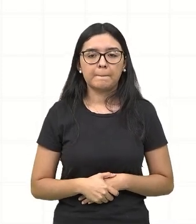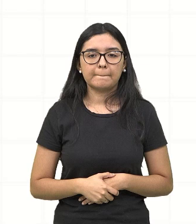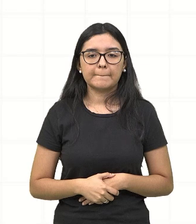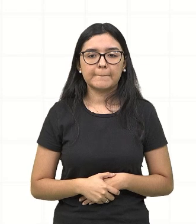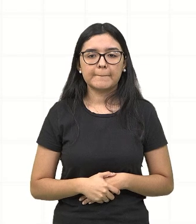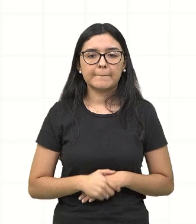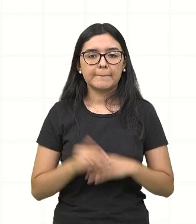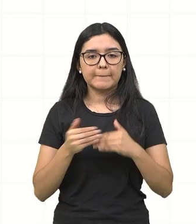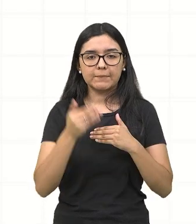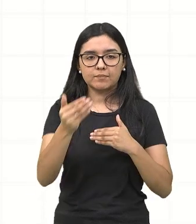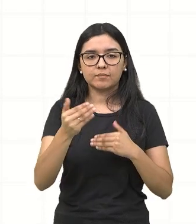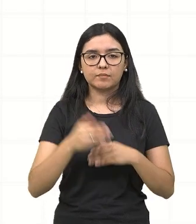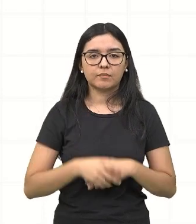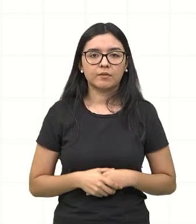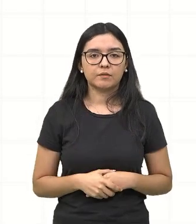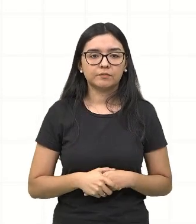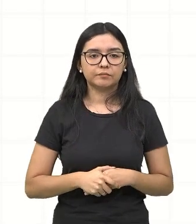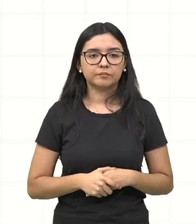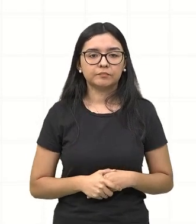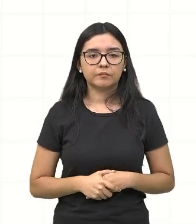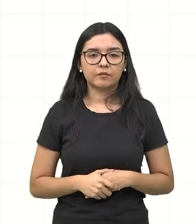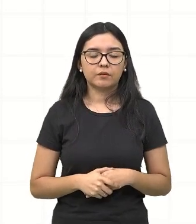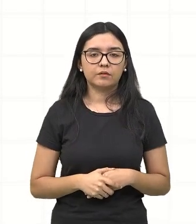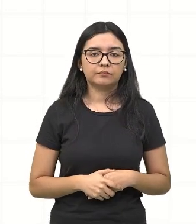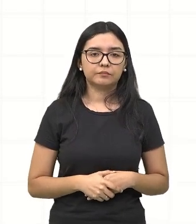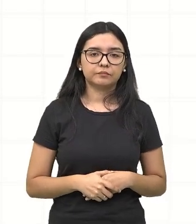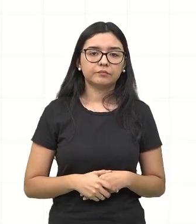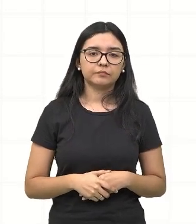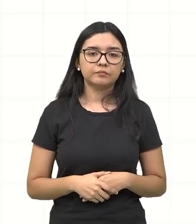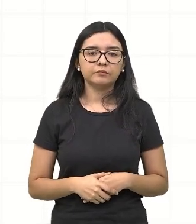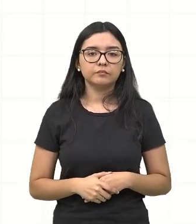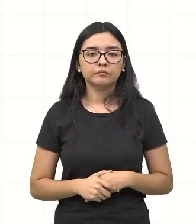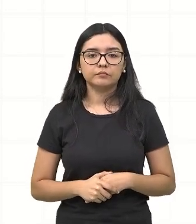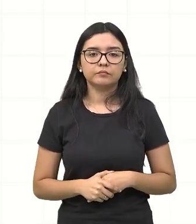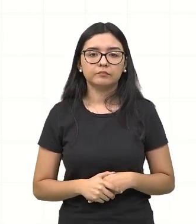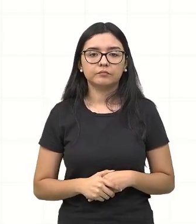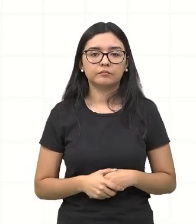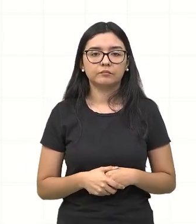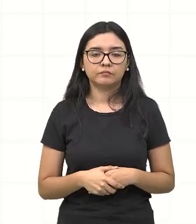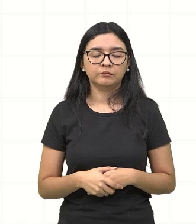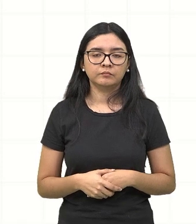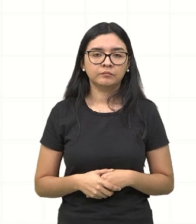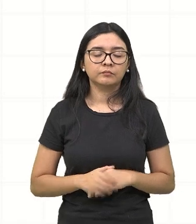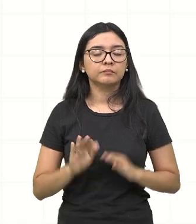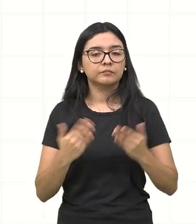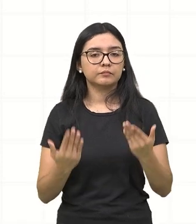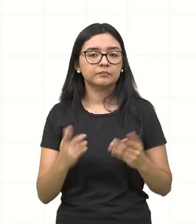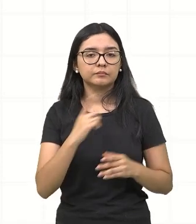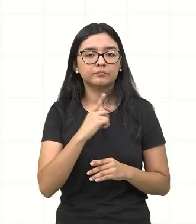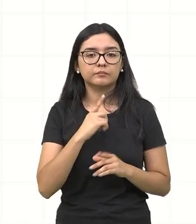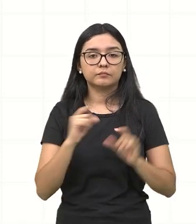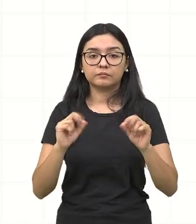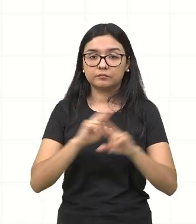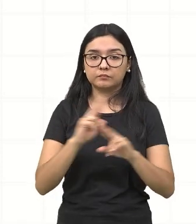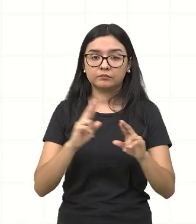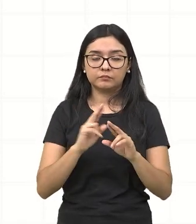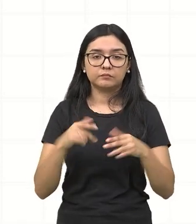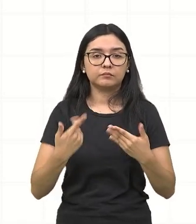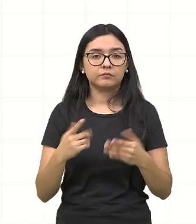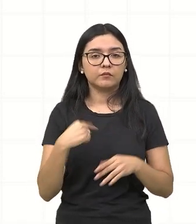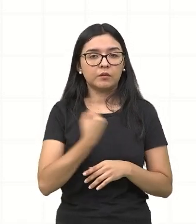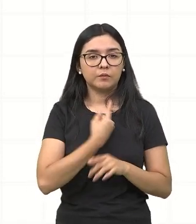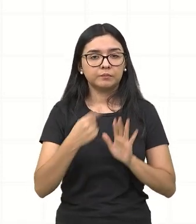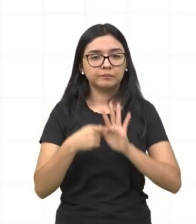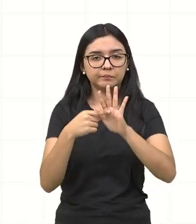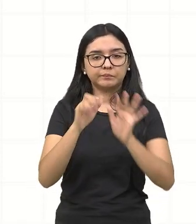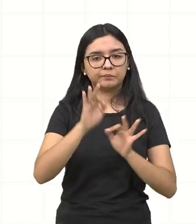Vamos avançar. Vamos ver o que nos aguarda aqui. Então, essa relação aqui que o professor